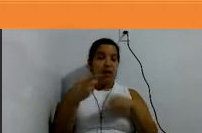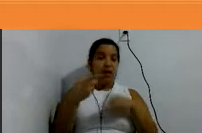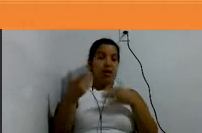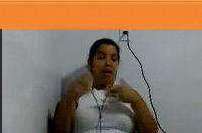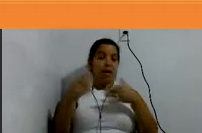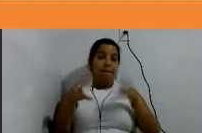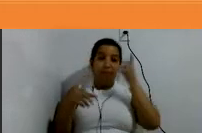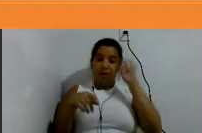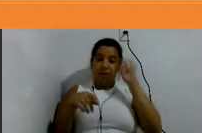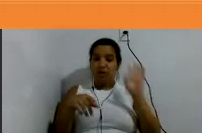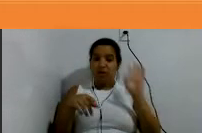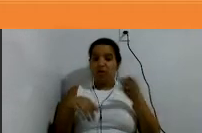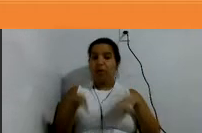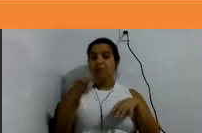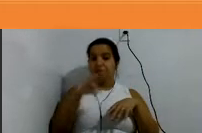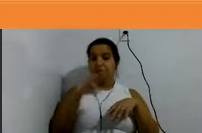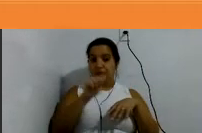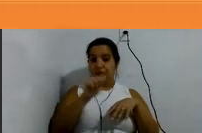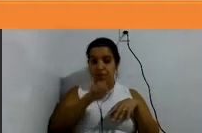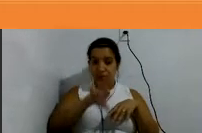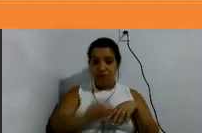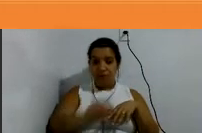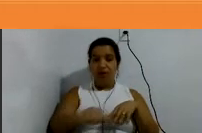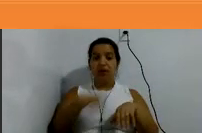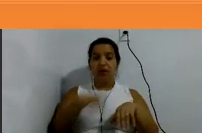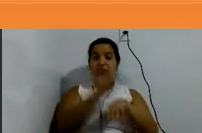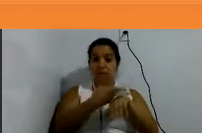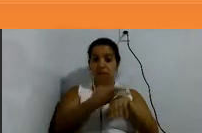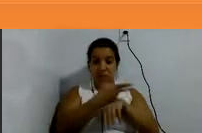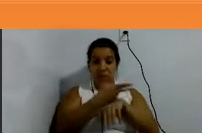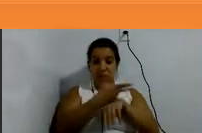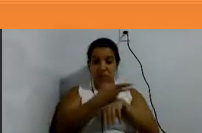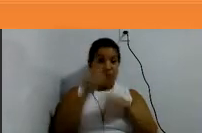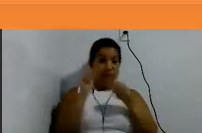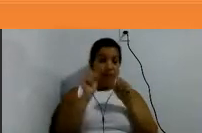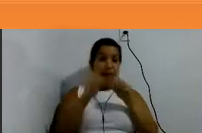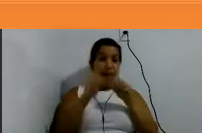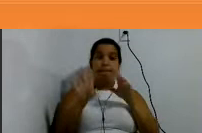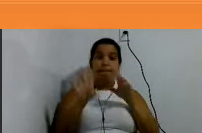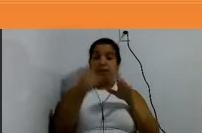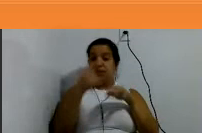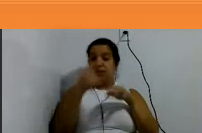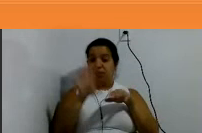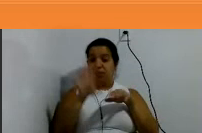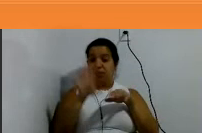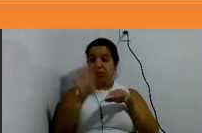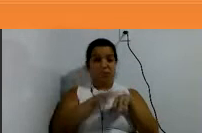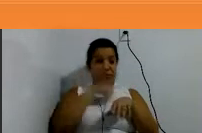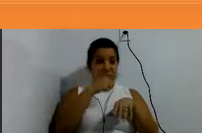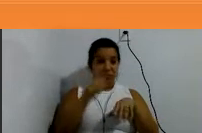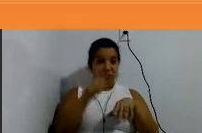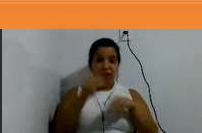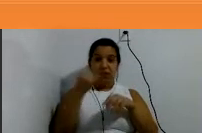já faz um tratamento nesse paciente, mesmo sem fazer o diagnóstico laboratorial. Por quê? Uma região de difícil acesso ao serviço de